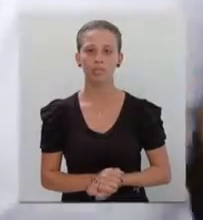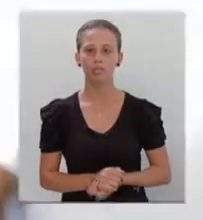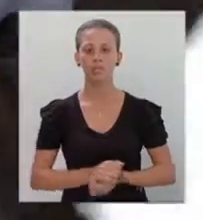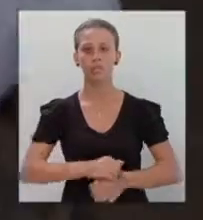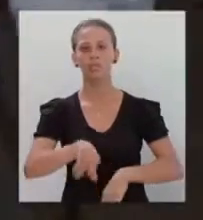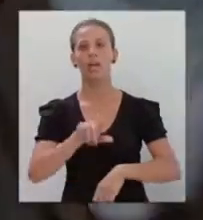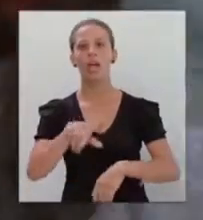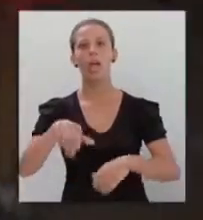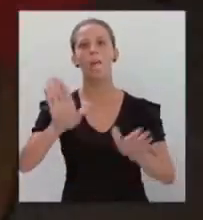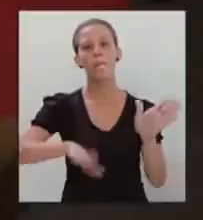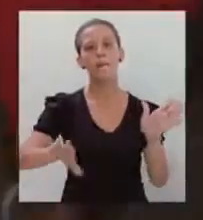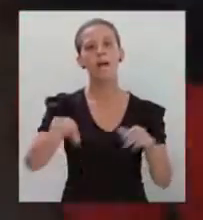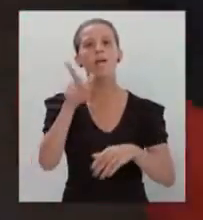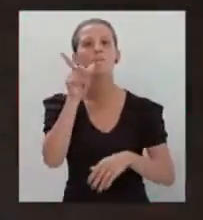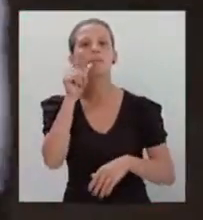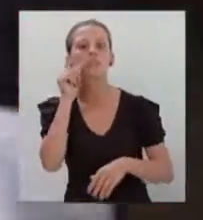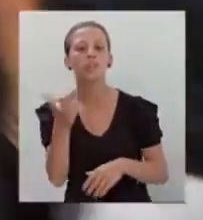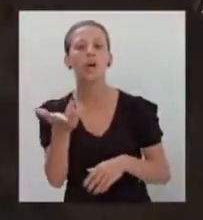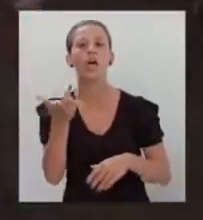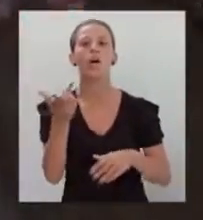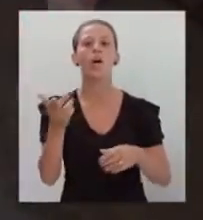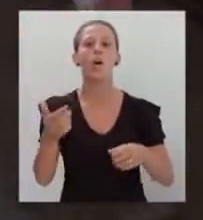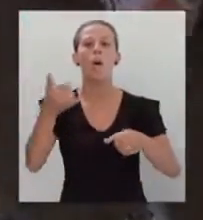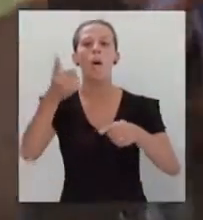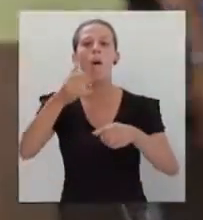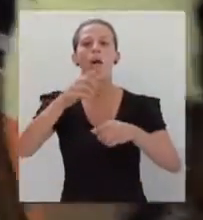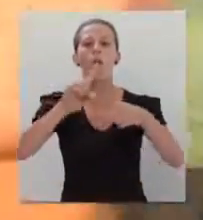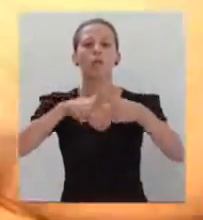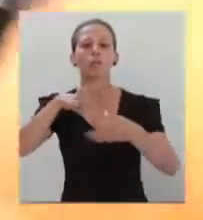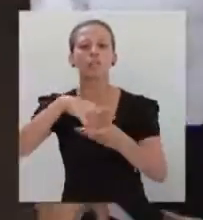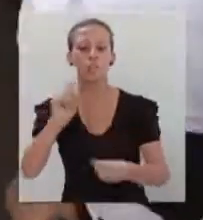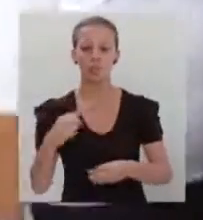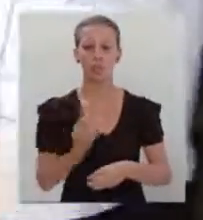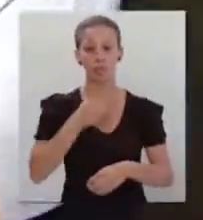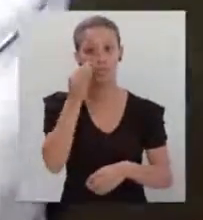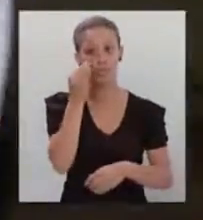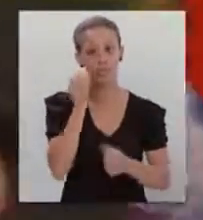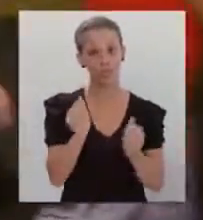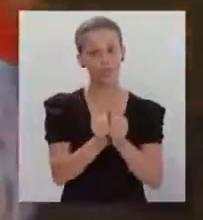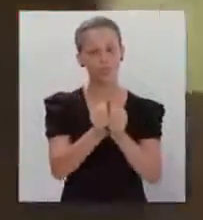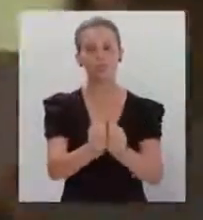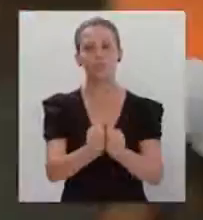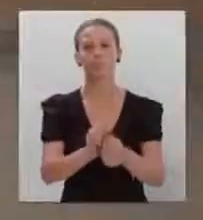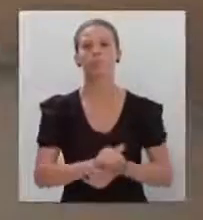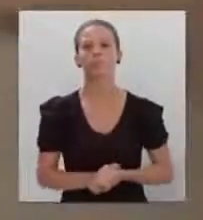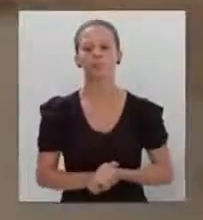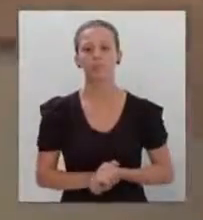Na orla de Maceió, do Alagoinhas até o posto 7, lá vamos nós com eles.